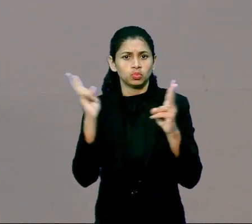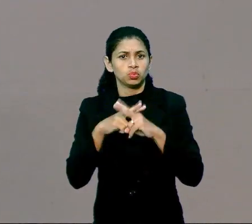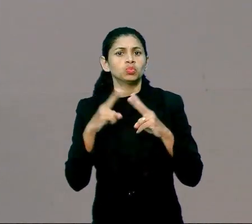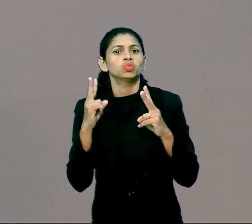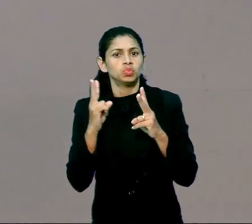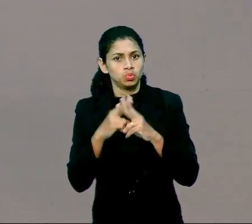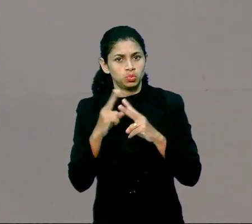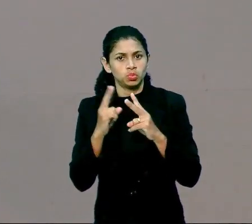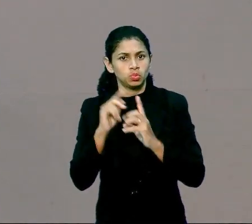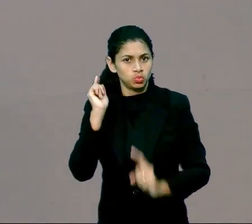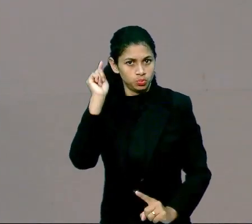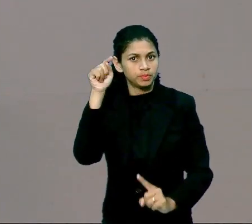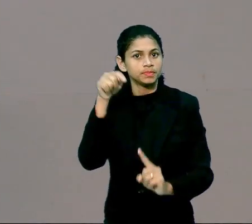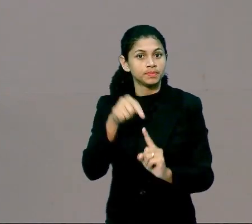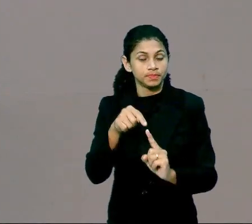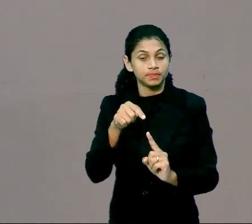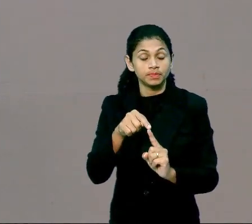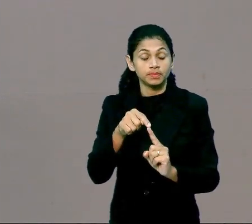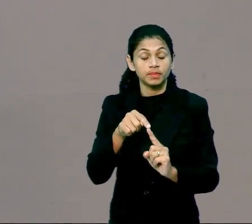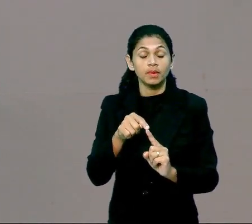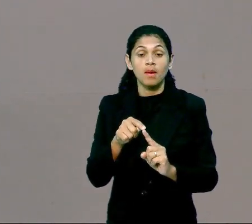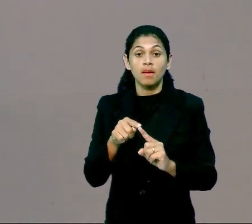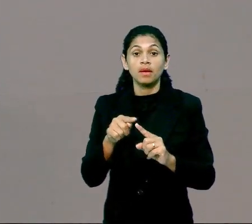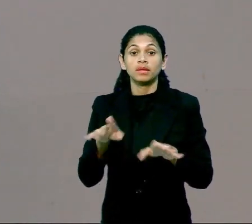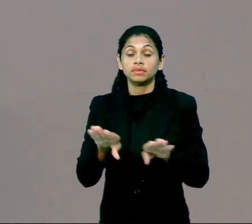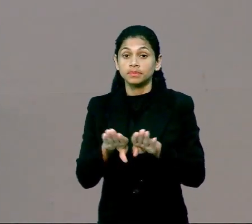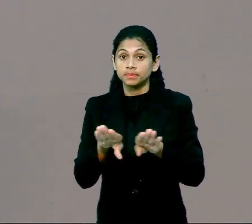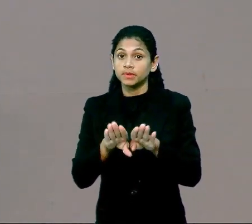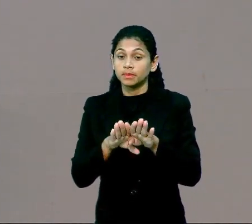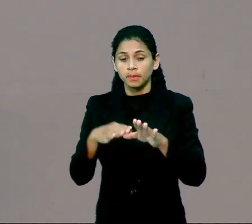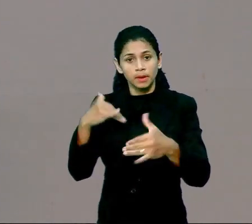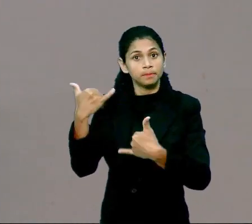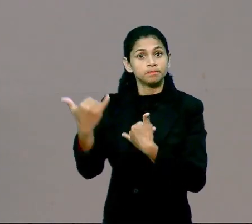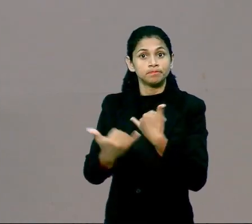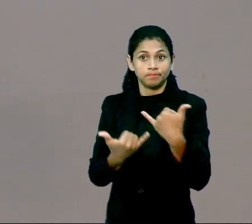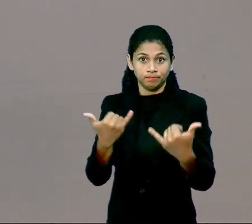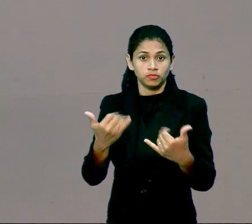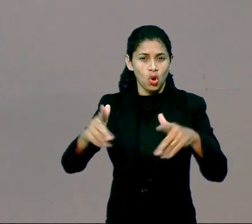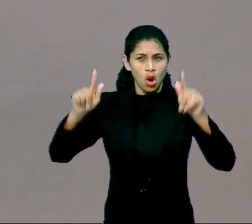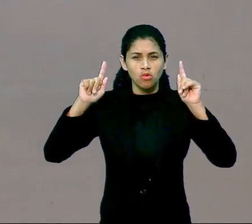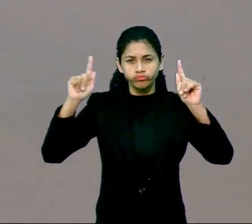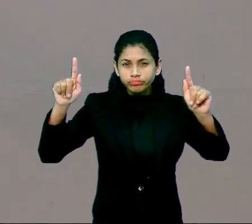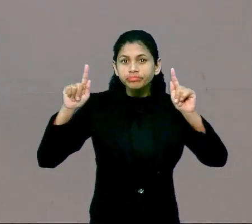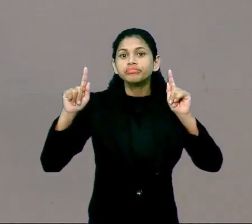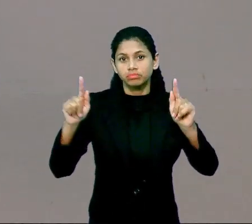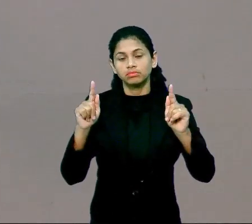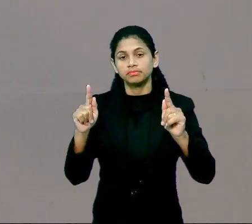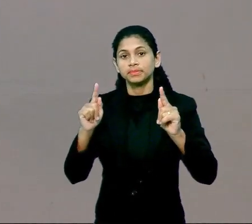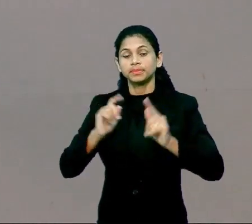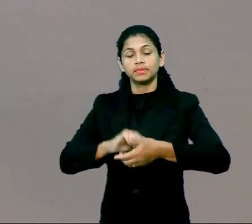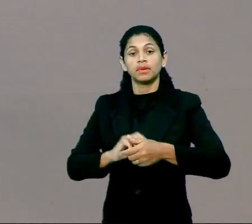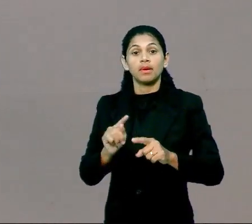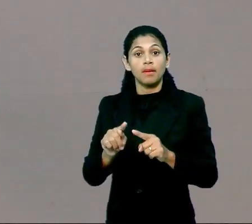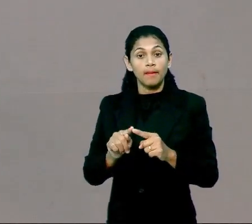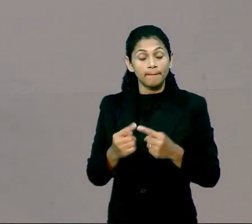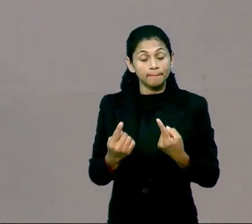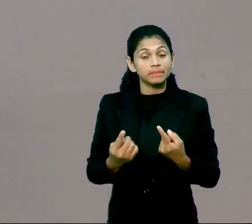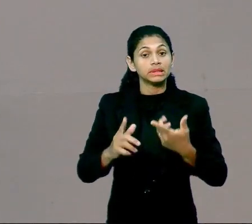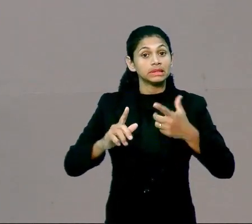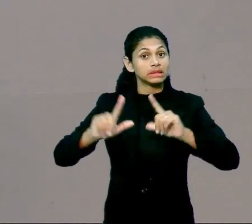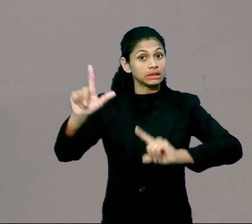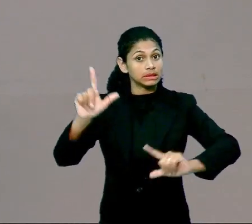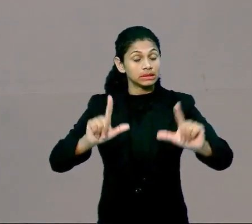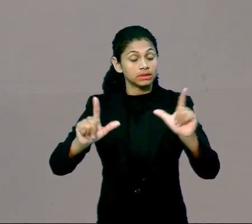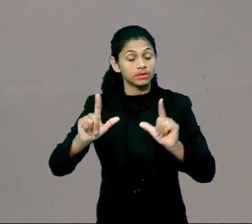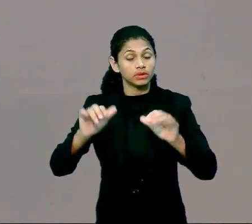como entretenimento. No caso aqui, a mídia serve para difundir, né? Disseminar, exibir, mostrar.